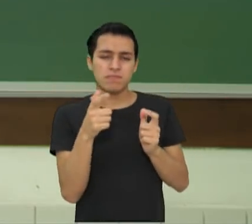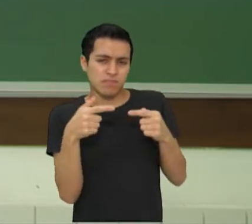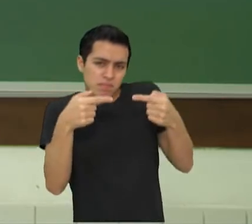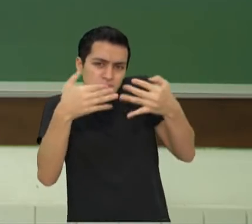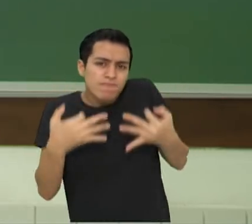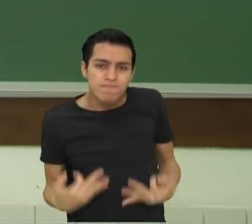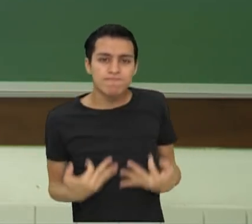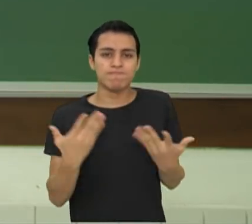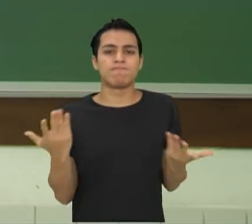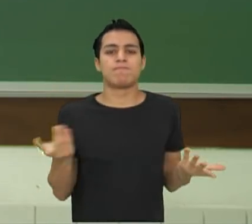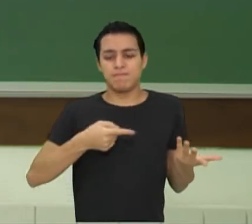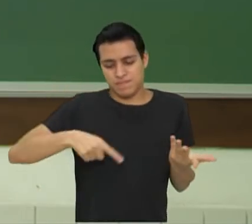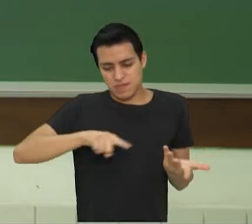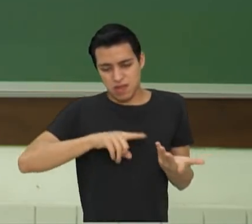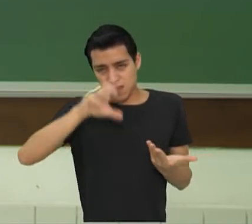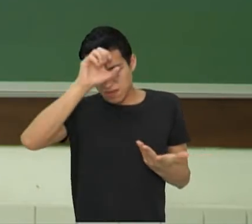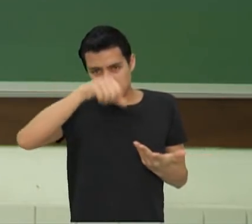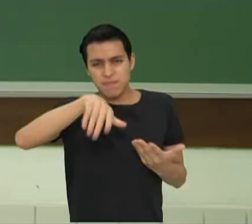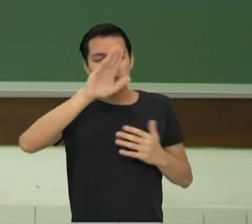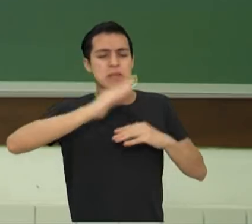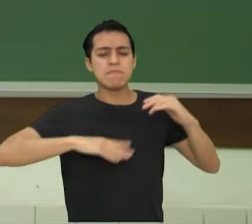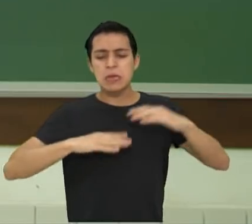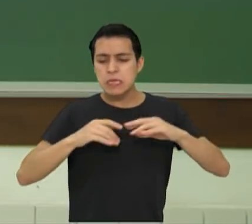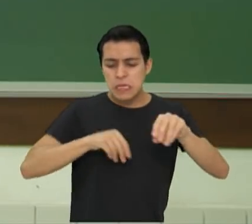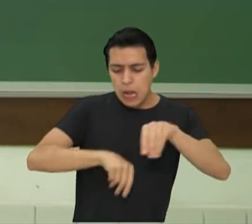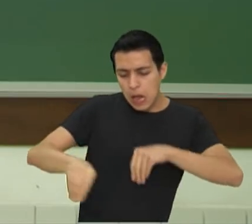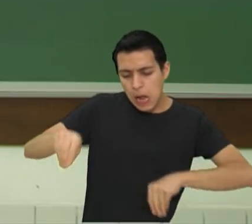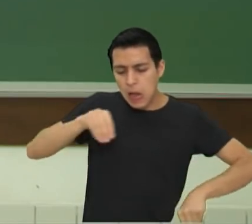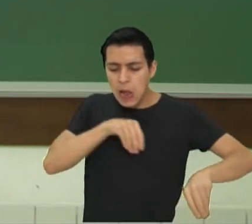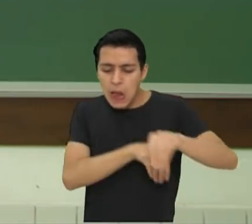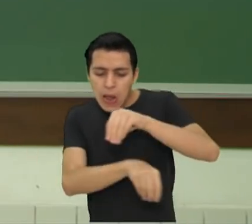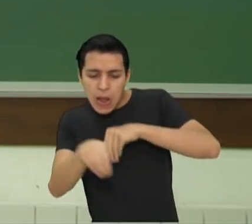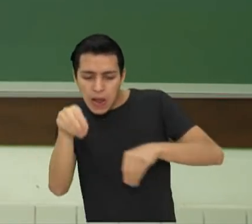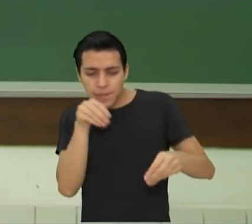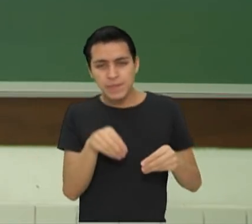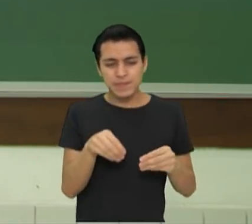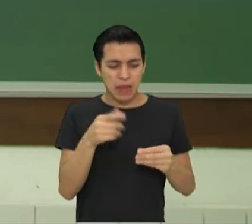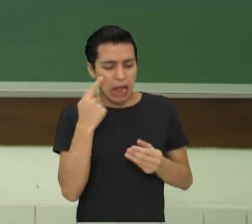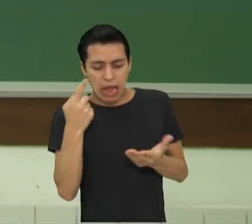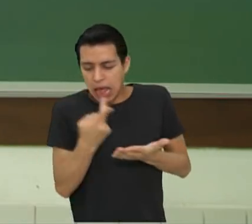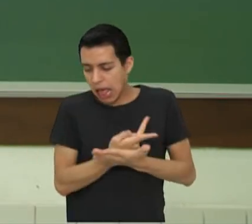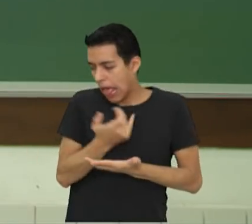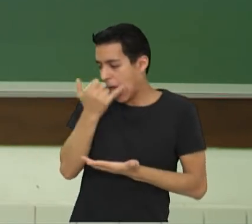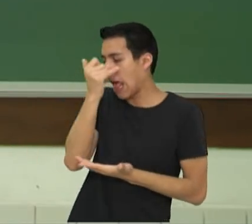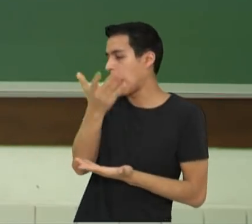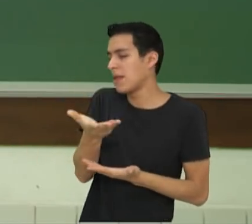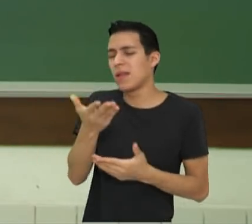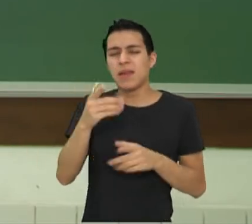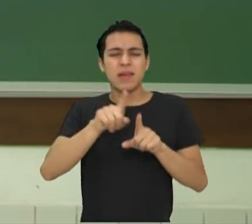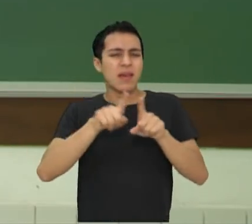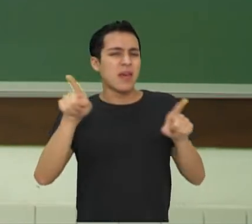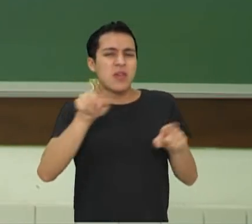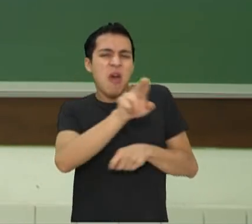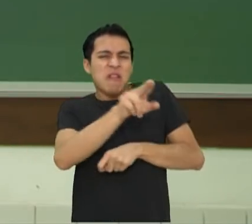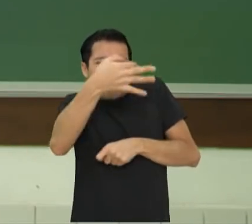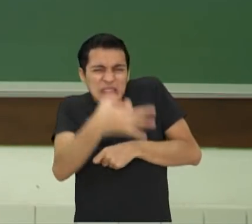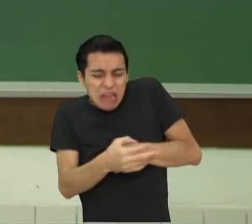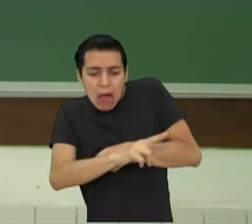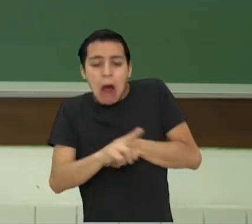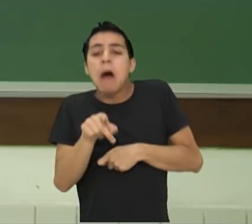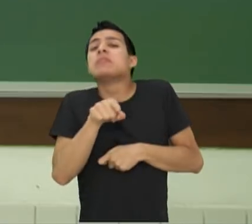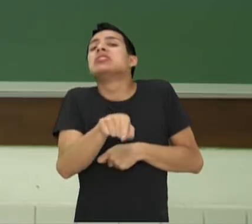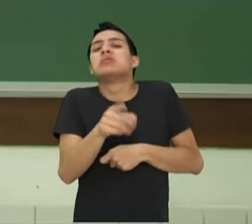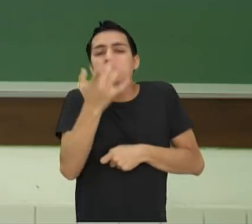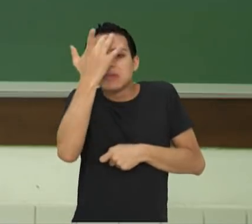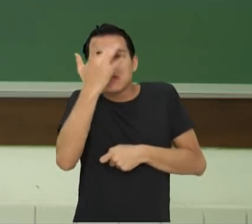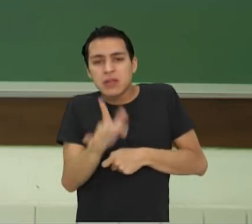termo, né? A gente aprende mais na prática ali, no dia a dia, jogando. A gente viu que teve uma jogada errada, mas, às vezes, o nome passa despercebido. Então,